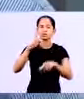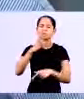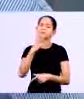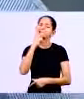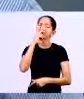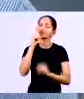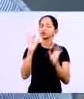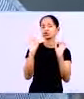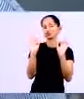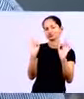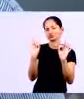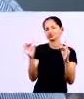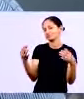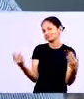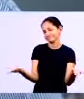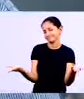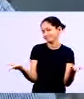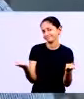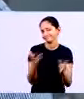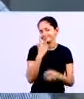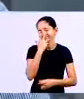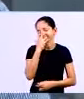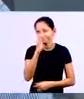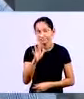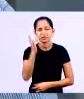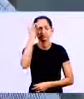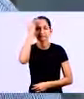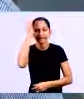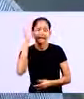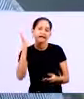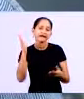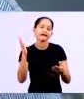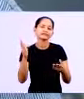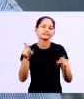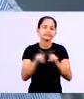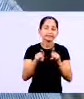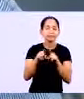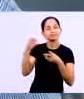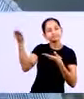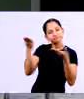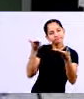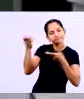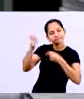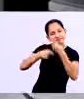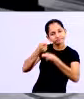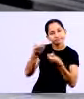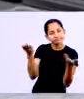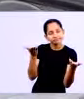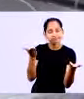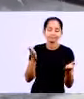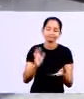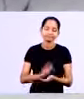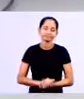né? Ou por facilitar as relações comerciais de um povo.